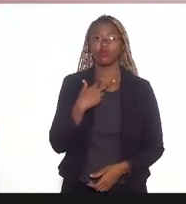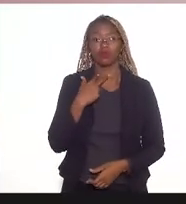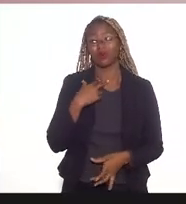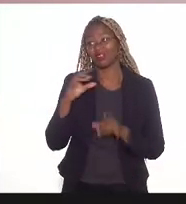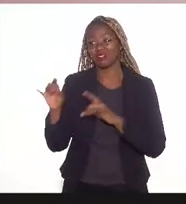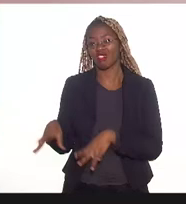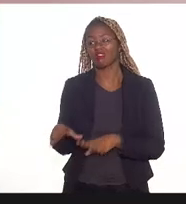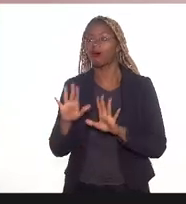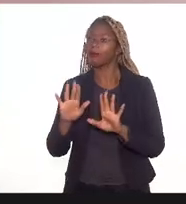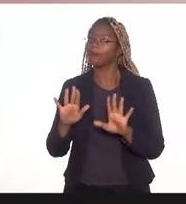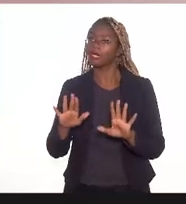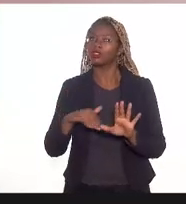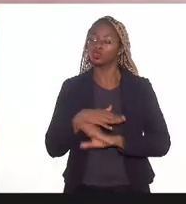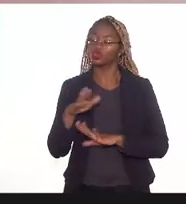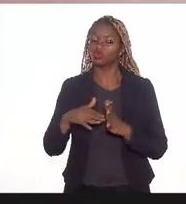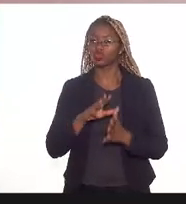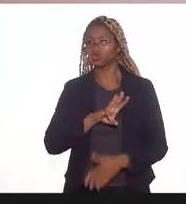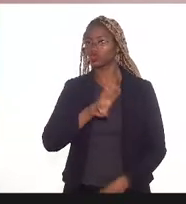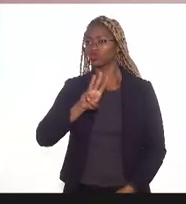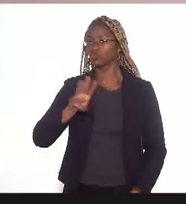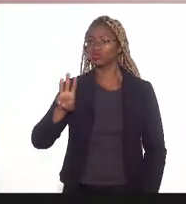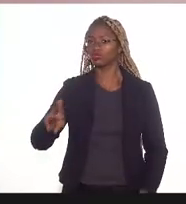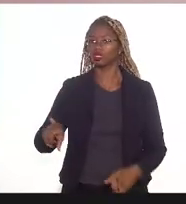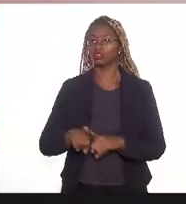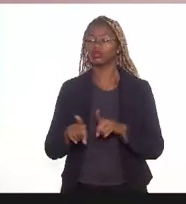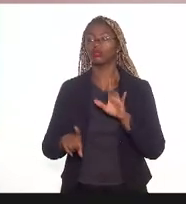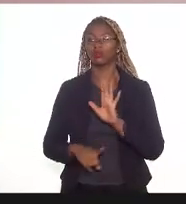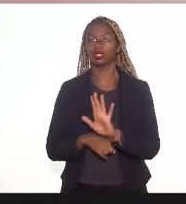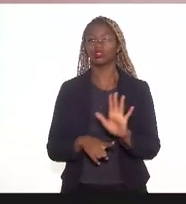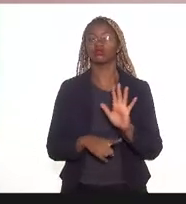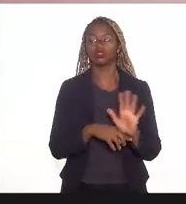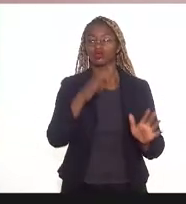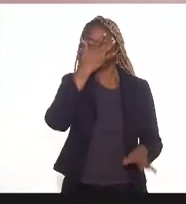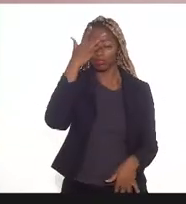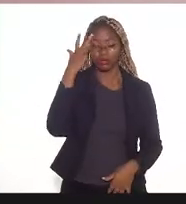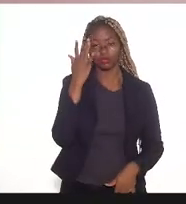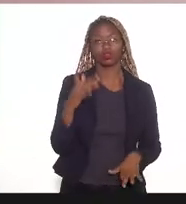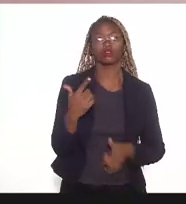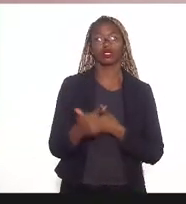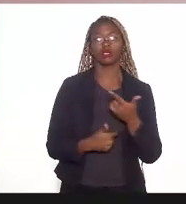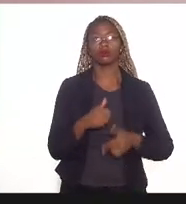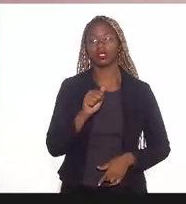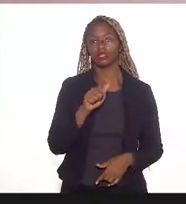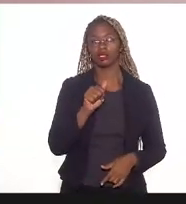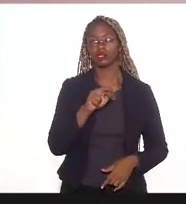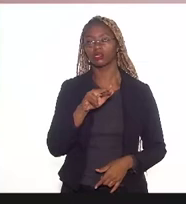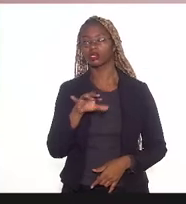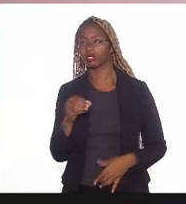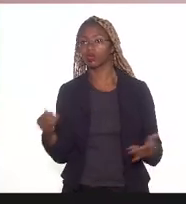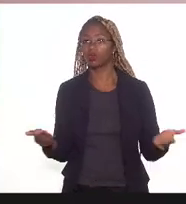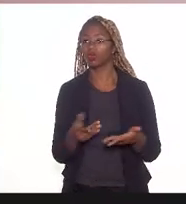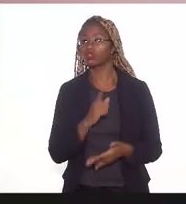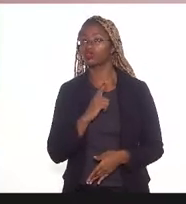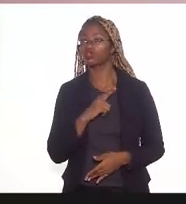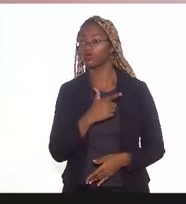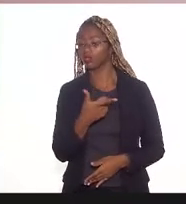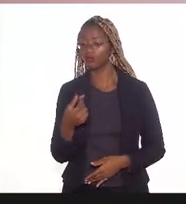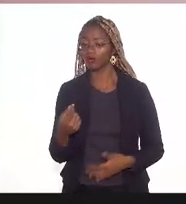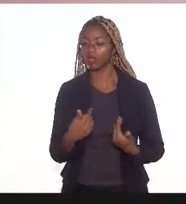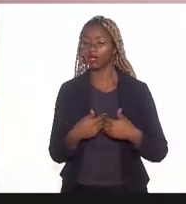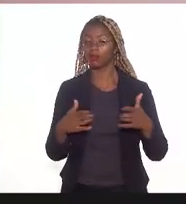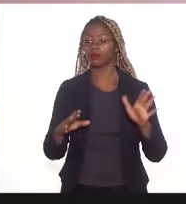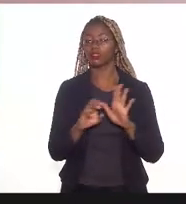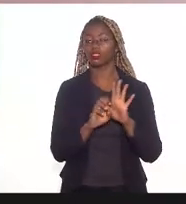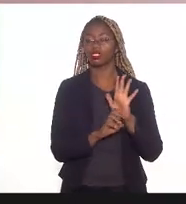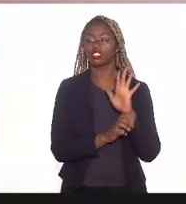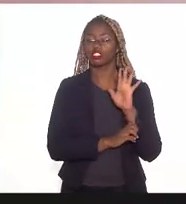vai ser feito através do site upload e com a ajuda de credenciados da GRIU. E hoje a gente tinha apenas 20, a gente abriu um edital, já